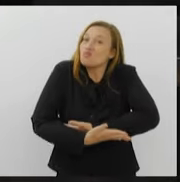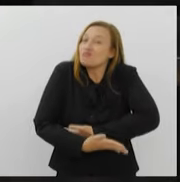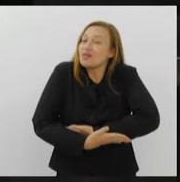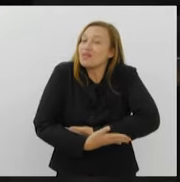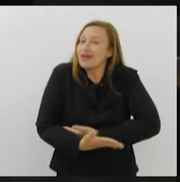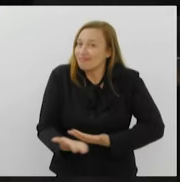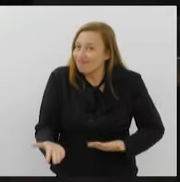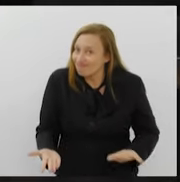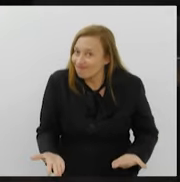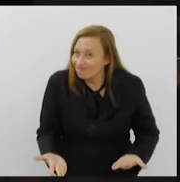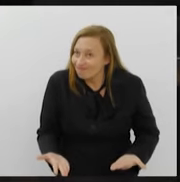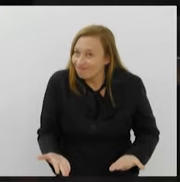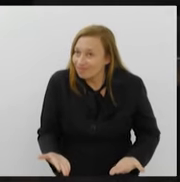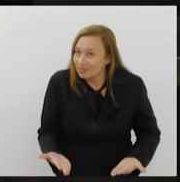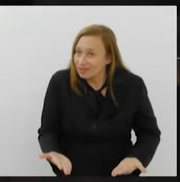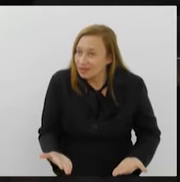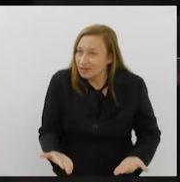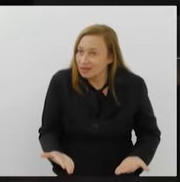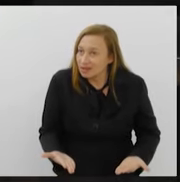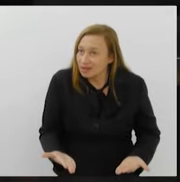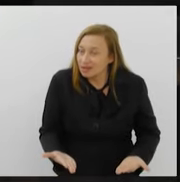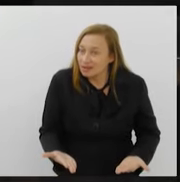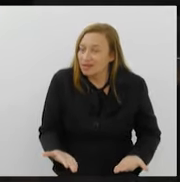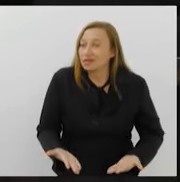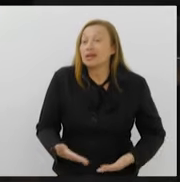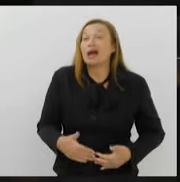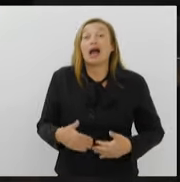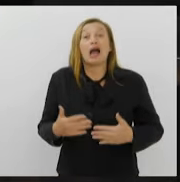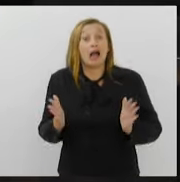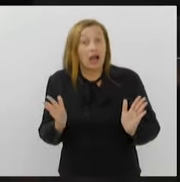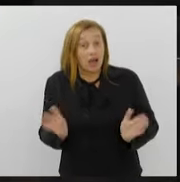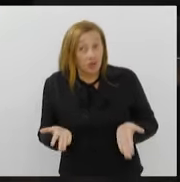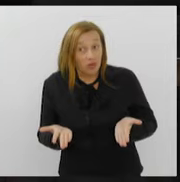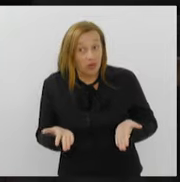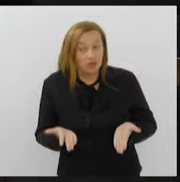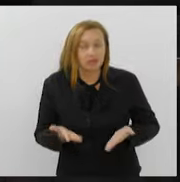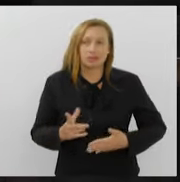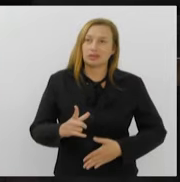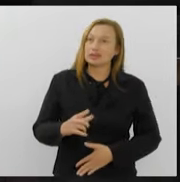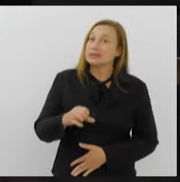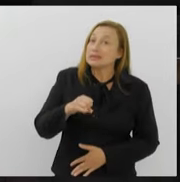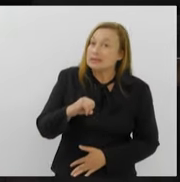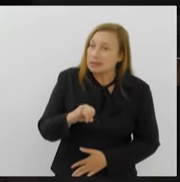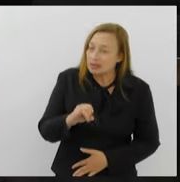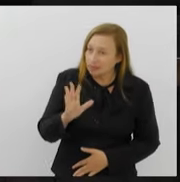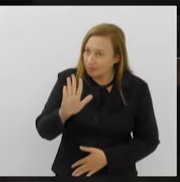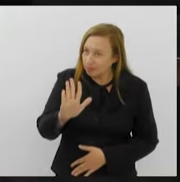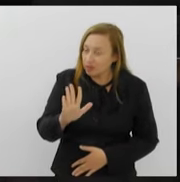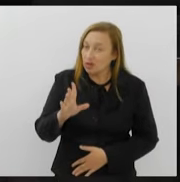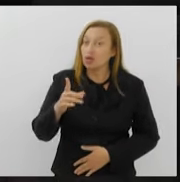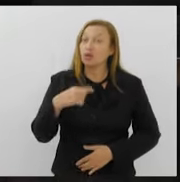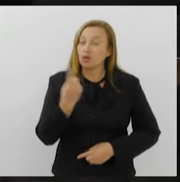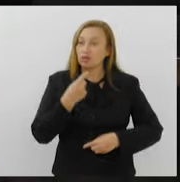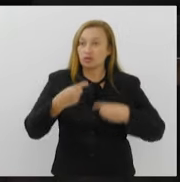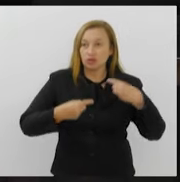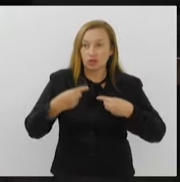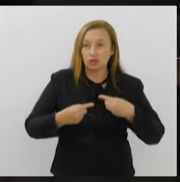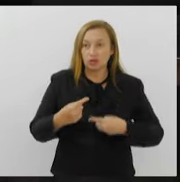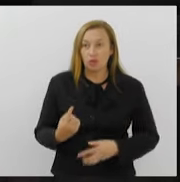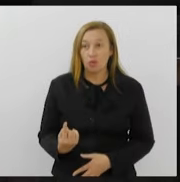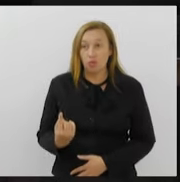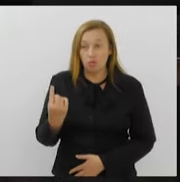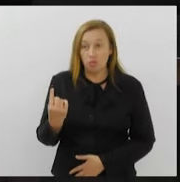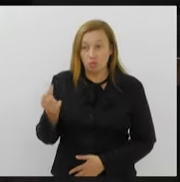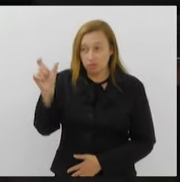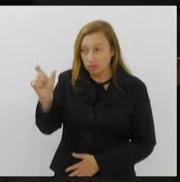criança a esta terra. Agora, alguém, o que nós estamos discutindo é o seguinte, alguém